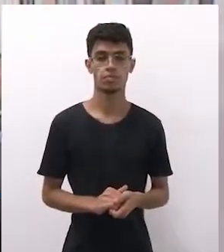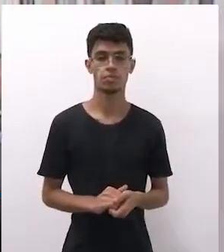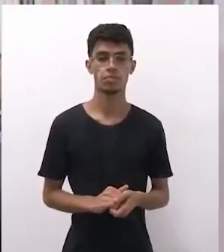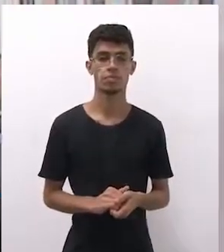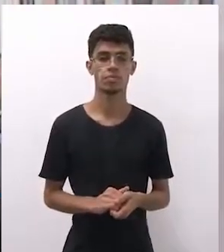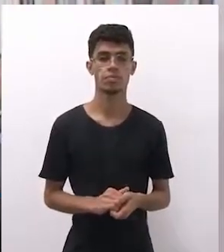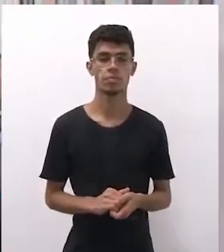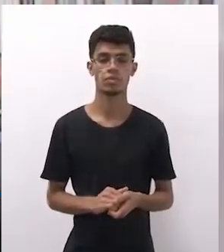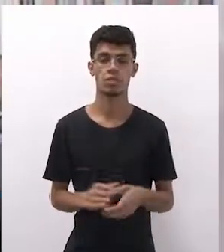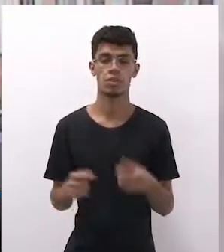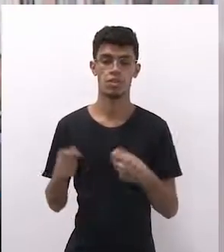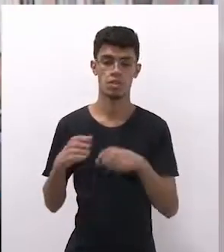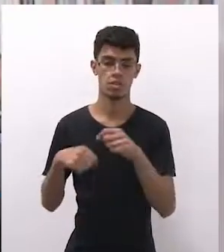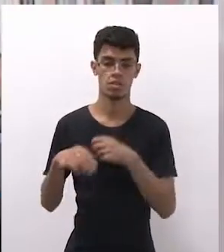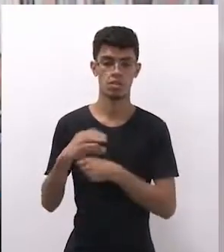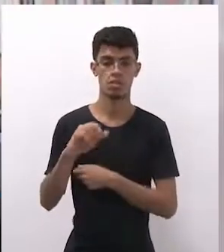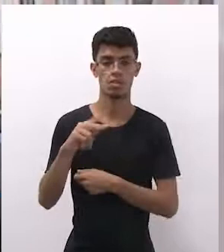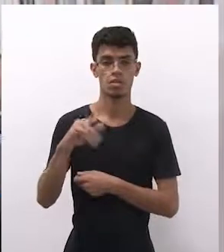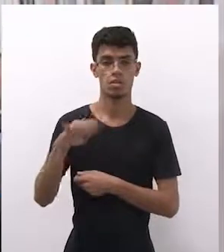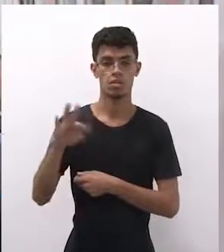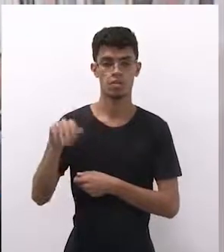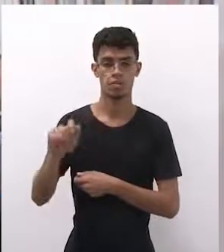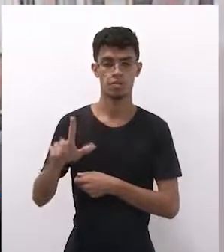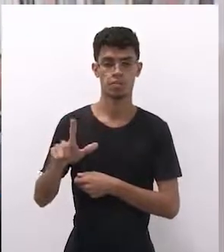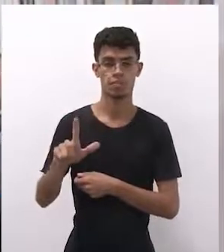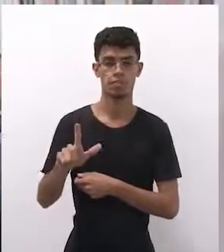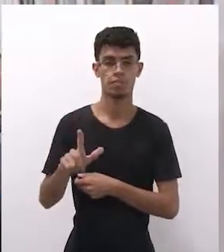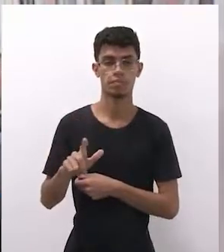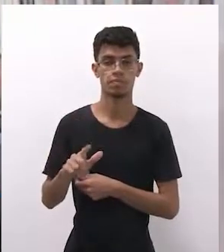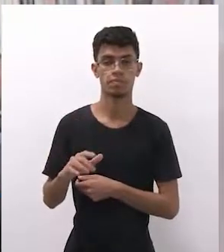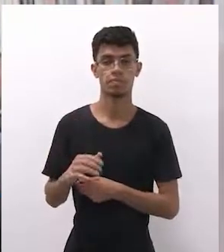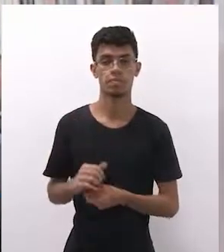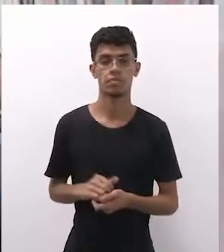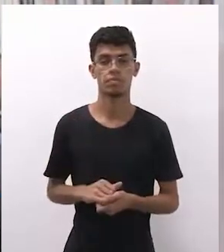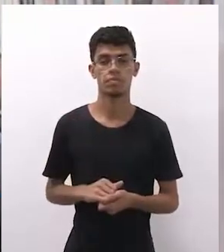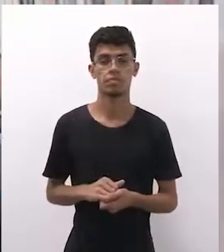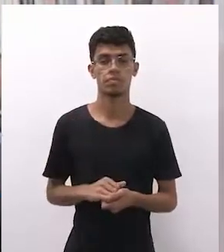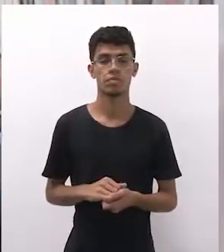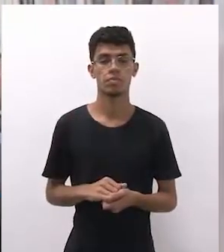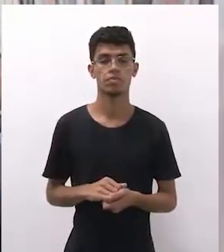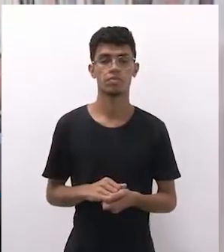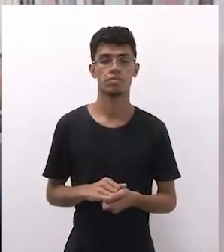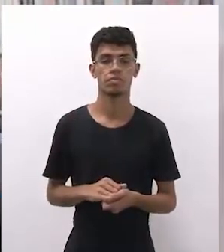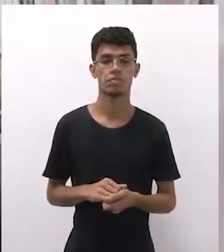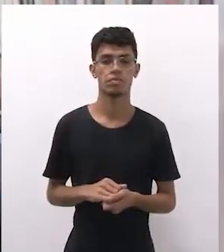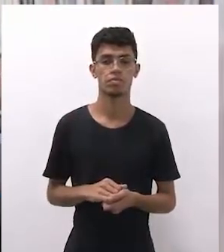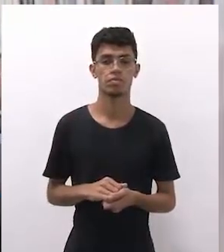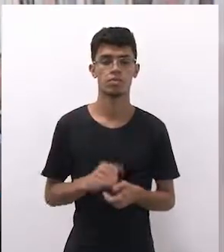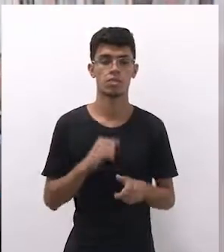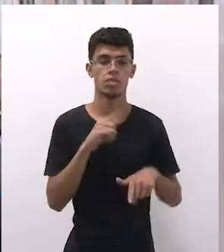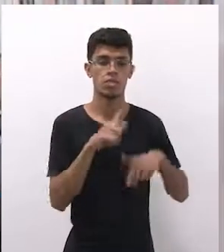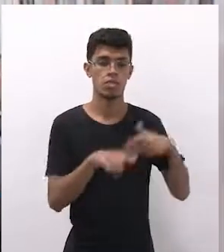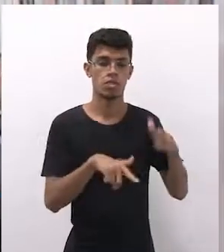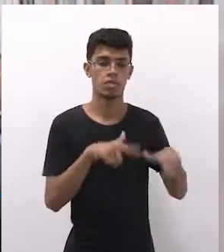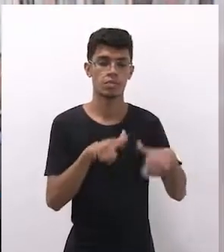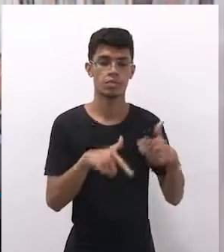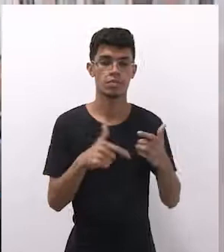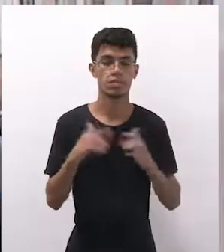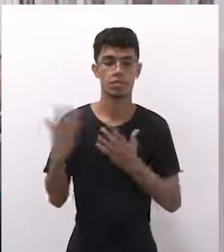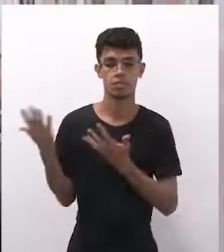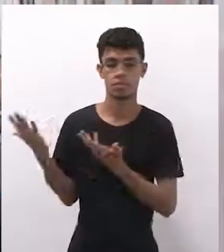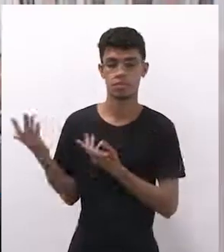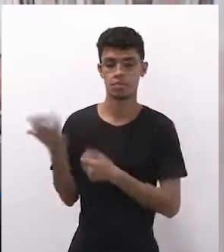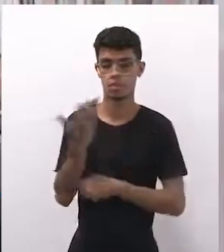né? E a senhora colocou também essa questão, né? Do capital explorando essa questão do trabalho e o trabalho infantil